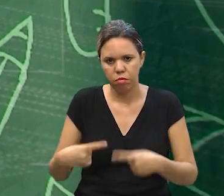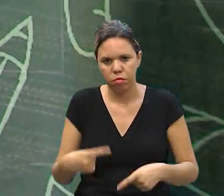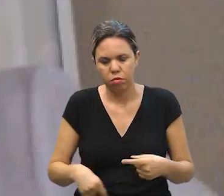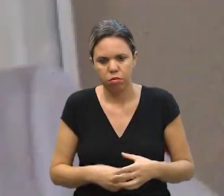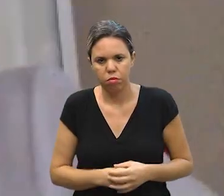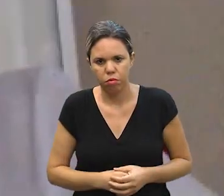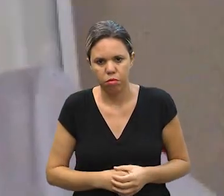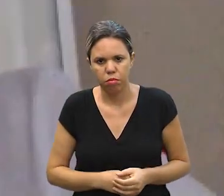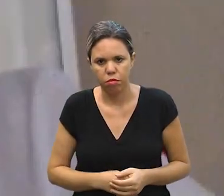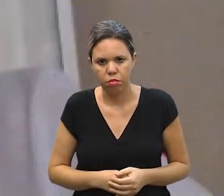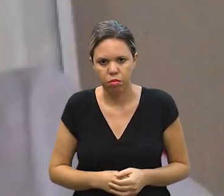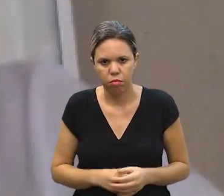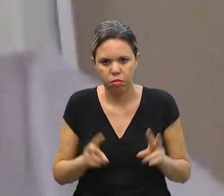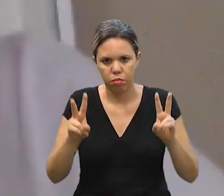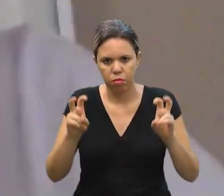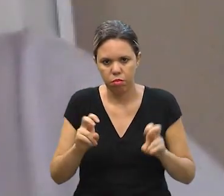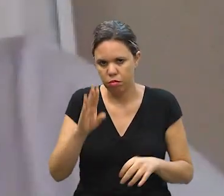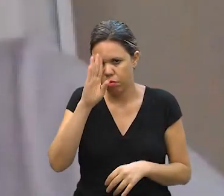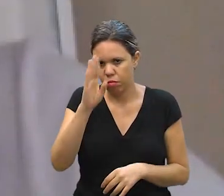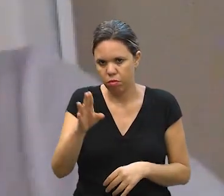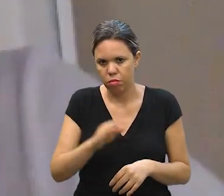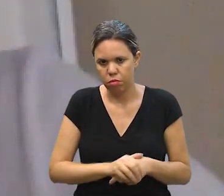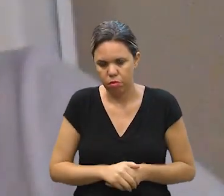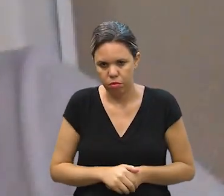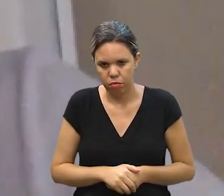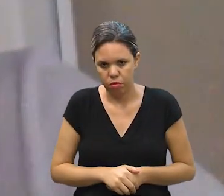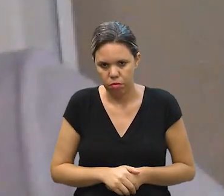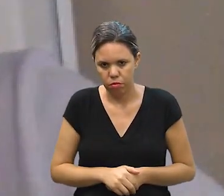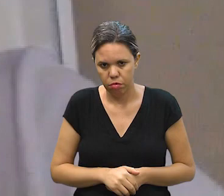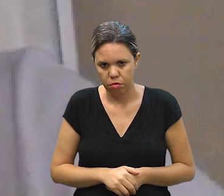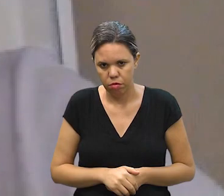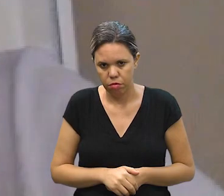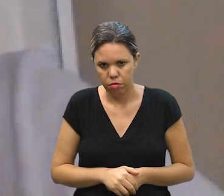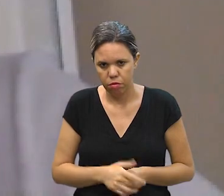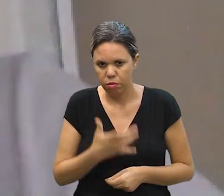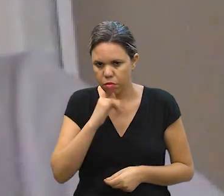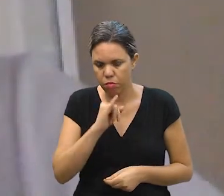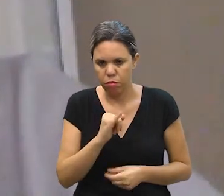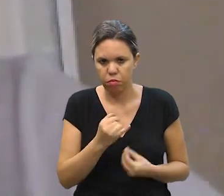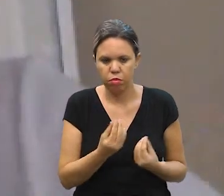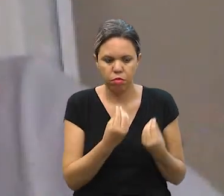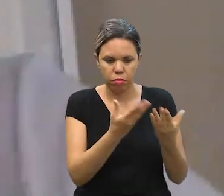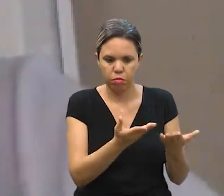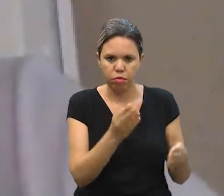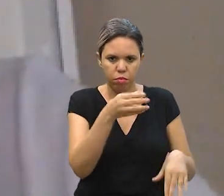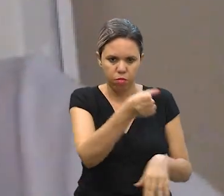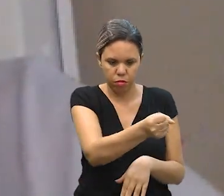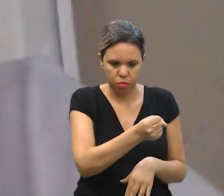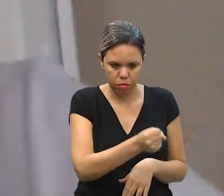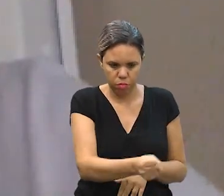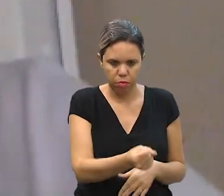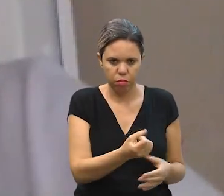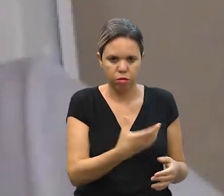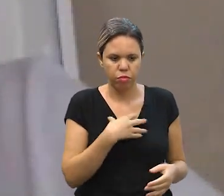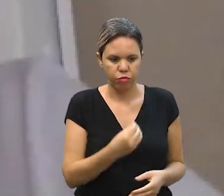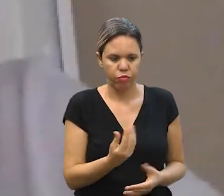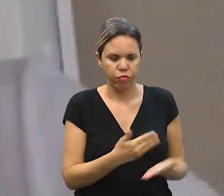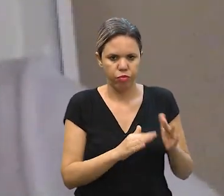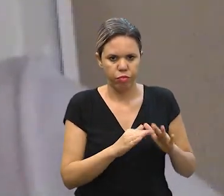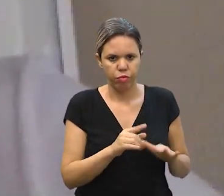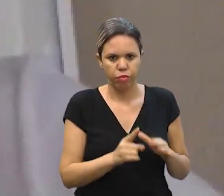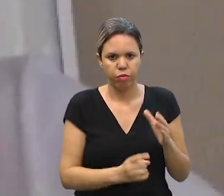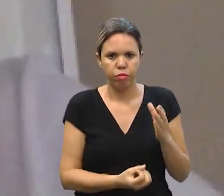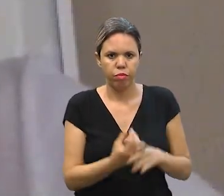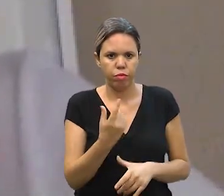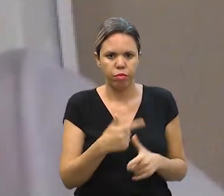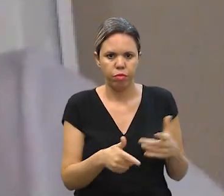e essa questão que é fundamental, porque um pai que não põe um filho numa escola, ele